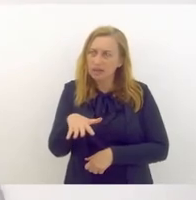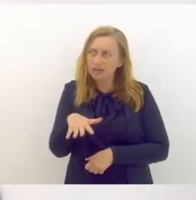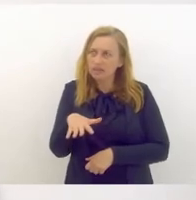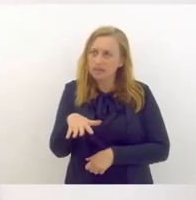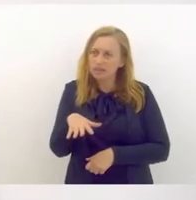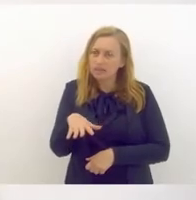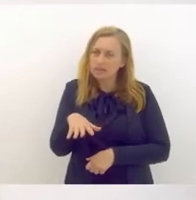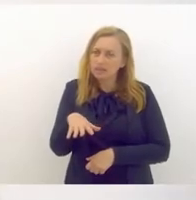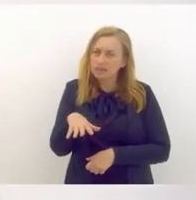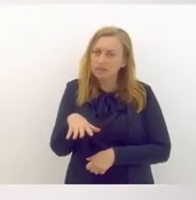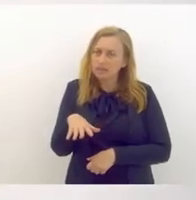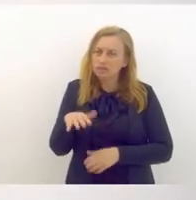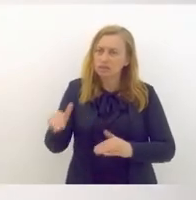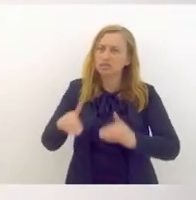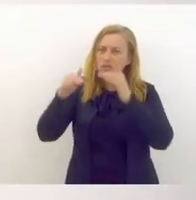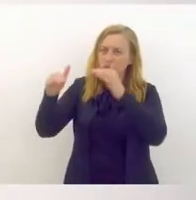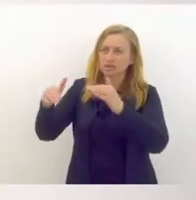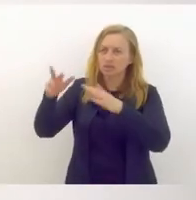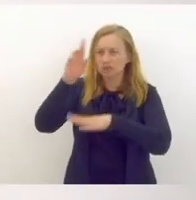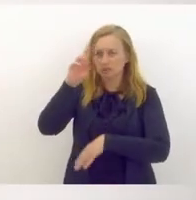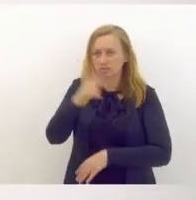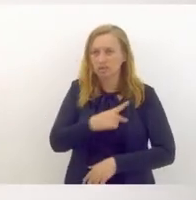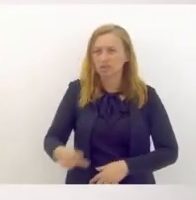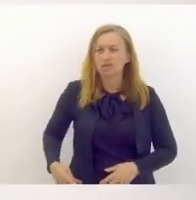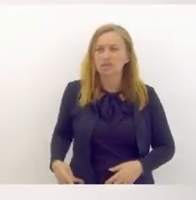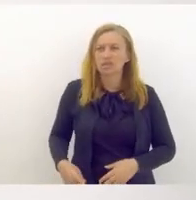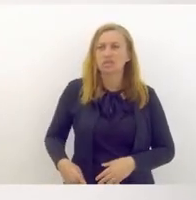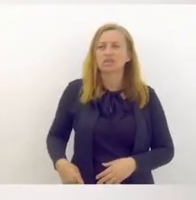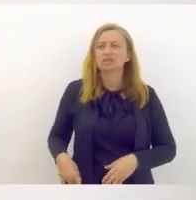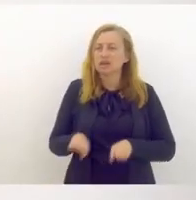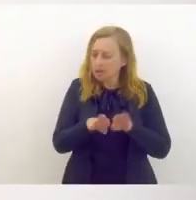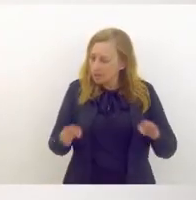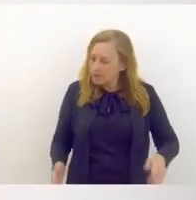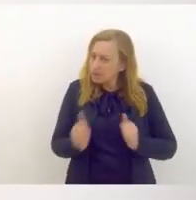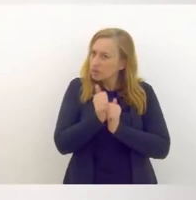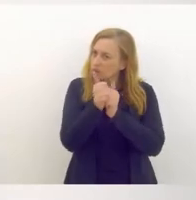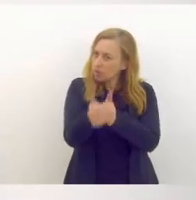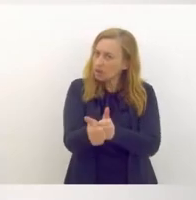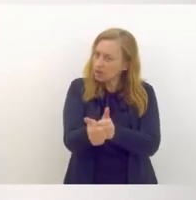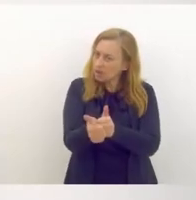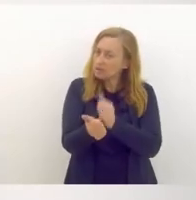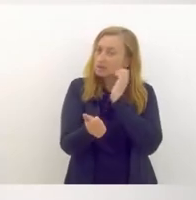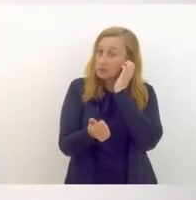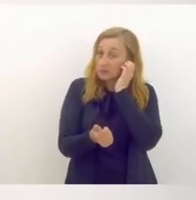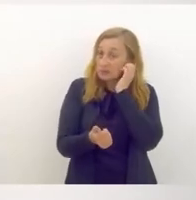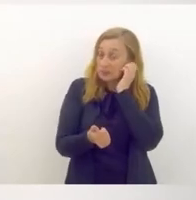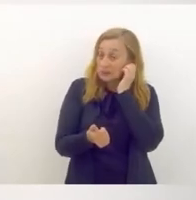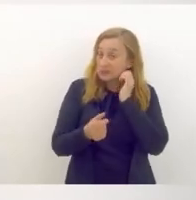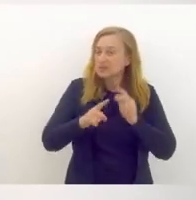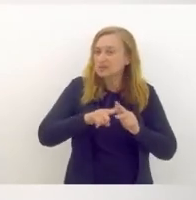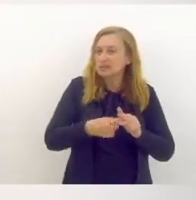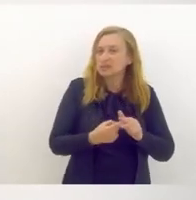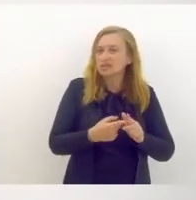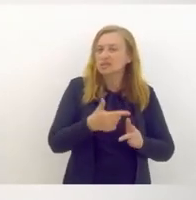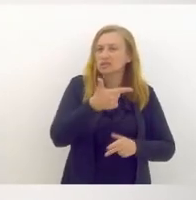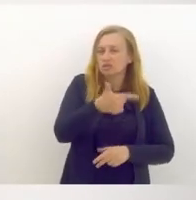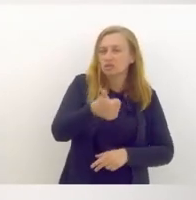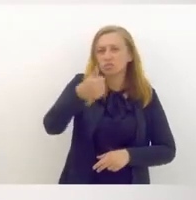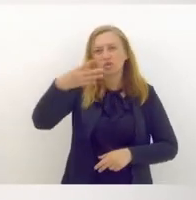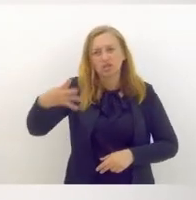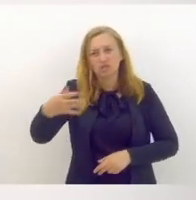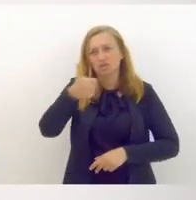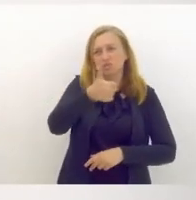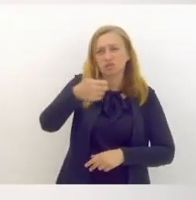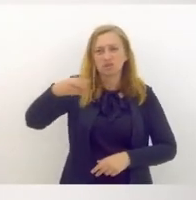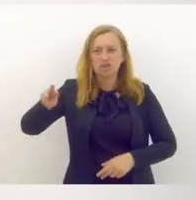O excelentíssimo senhor presidente da mesa, ele acompanhou isso, queriam recategorizá-la em 2014, 2013,